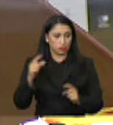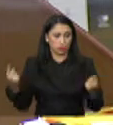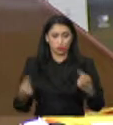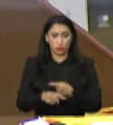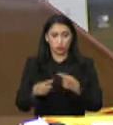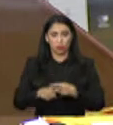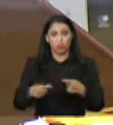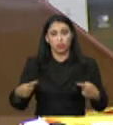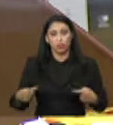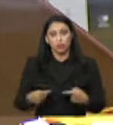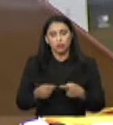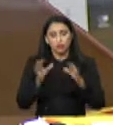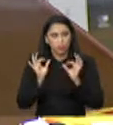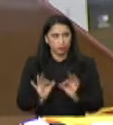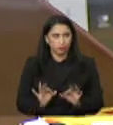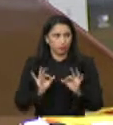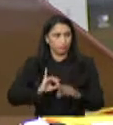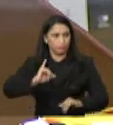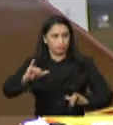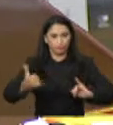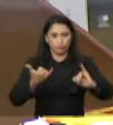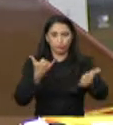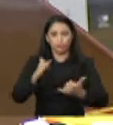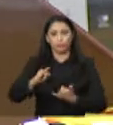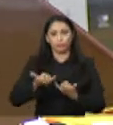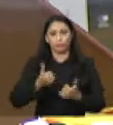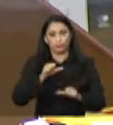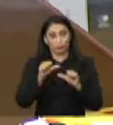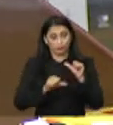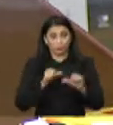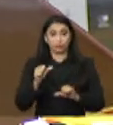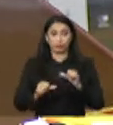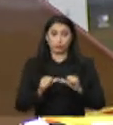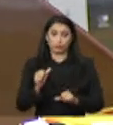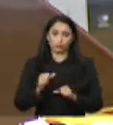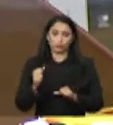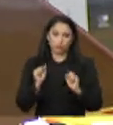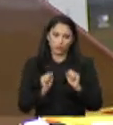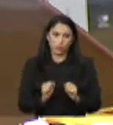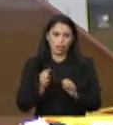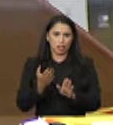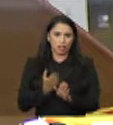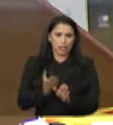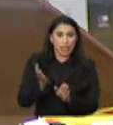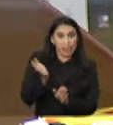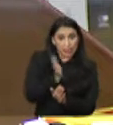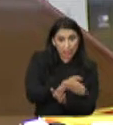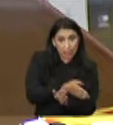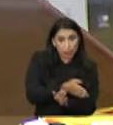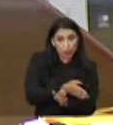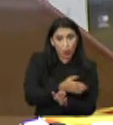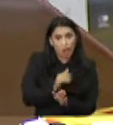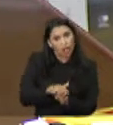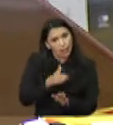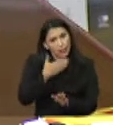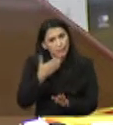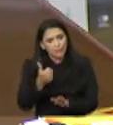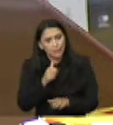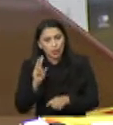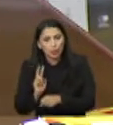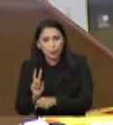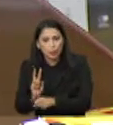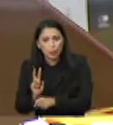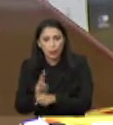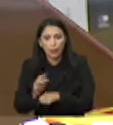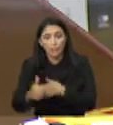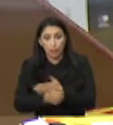discordar do acerto e da oportunidade da modificação pode-se considerar que ela anterior era a mais propícia para Tutelar